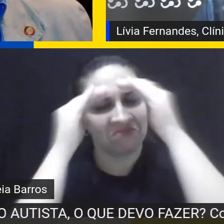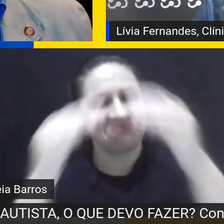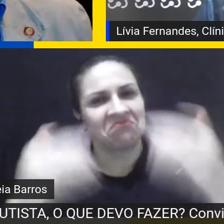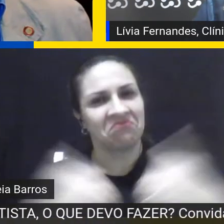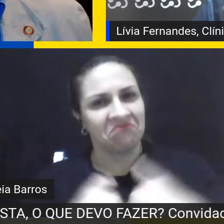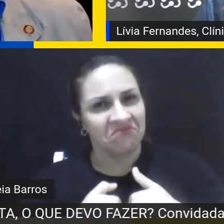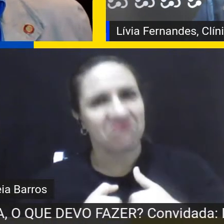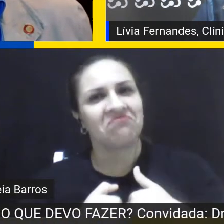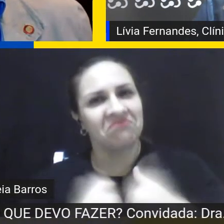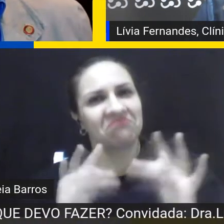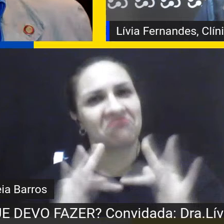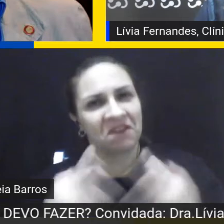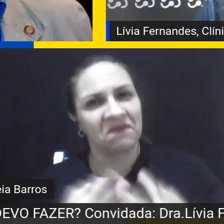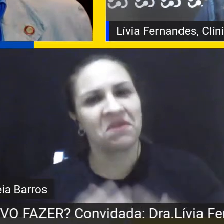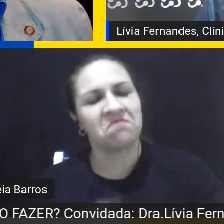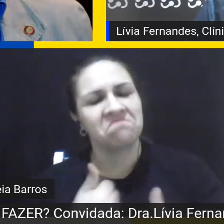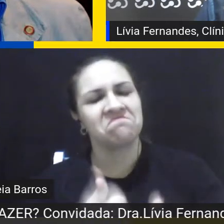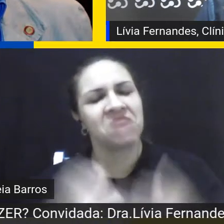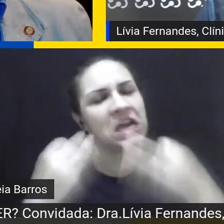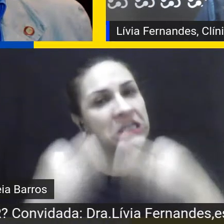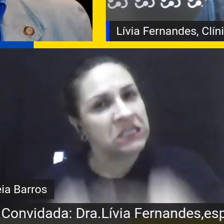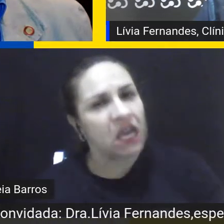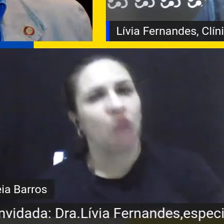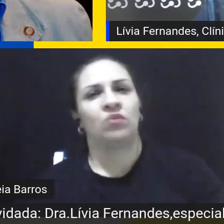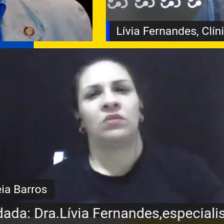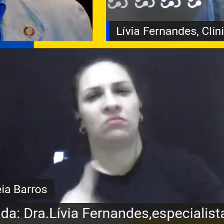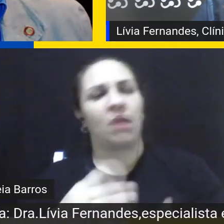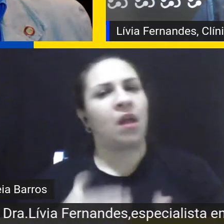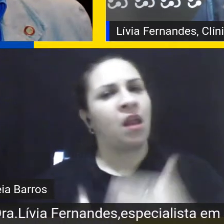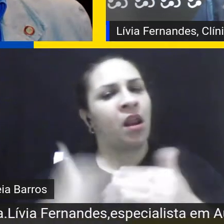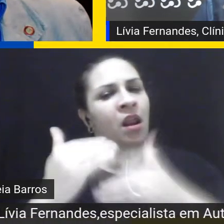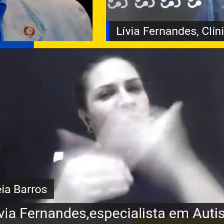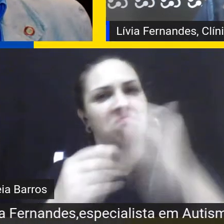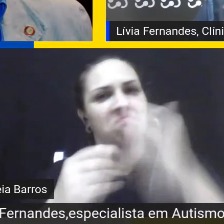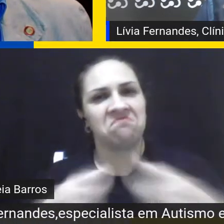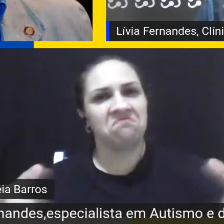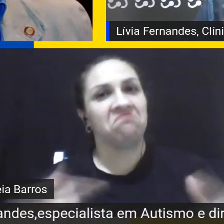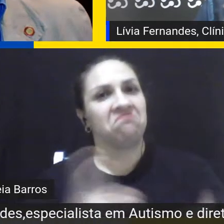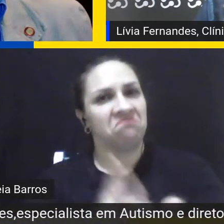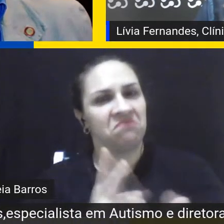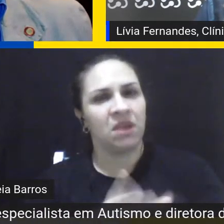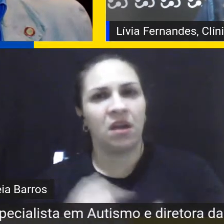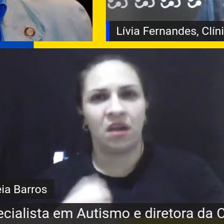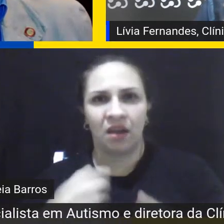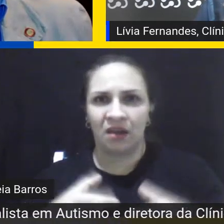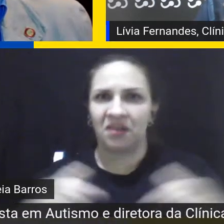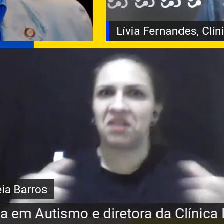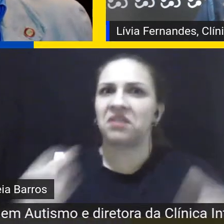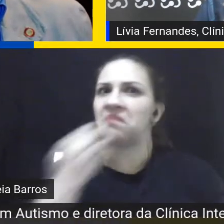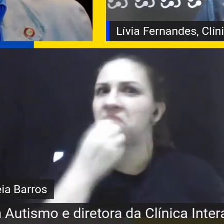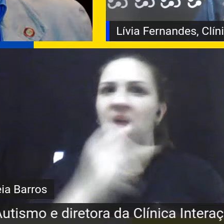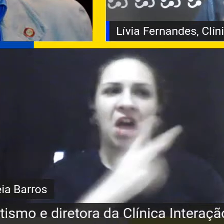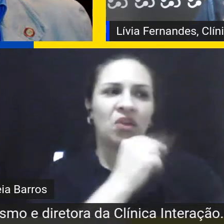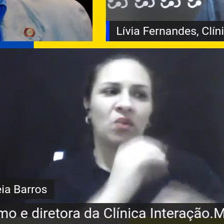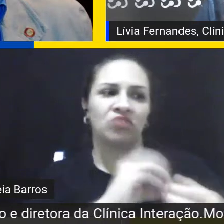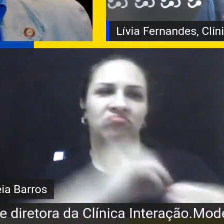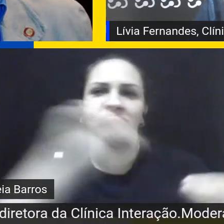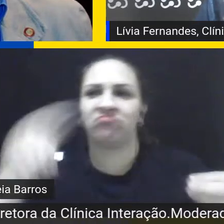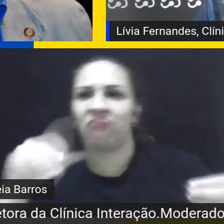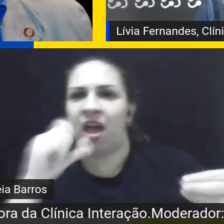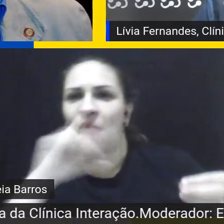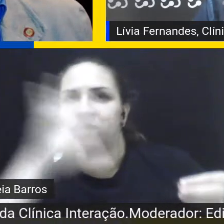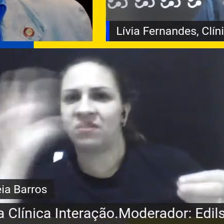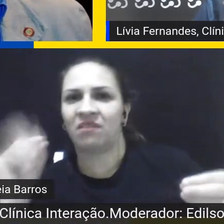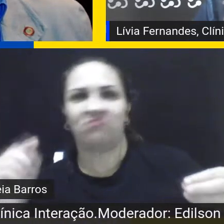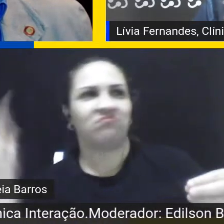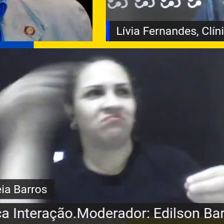das famílias, certamente vão crescer mais ainda. E eu vi que cresceu, saiu de Taguatinga-Sul, já está em Águas Claras, daqui a pouco está